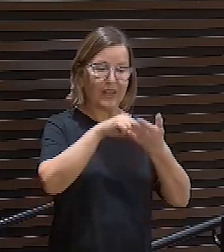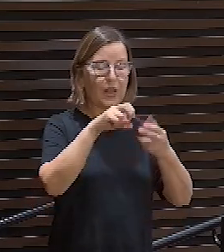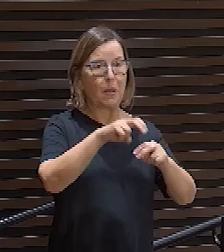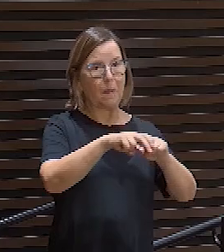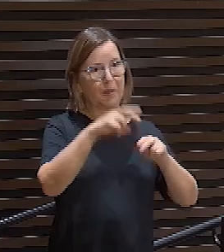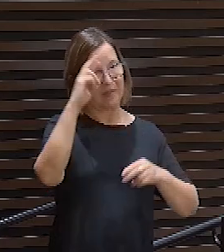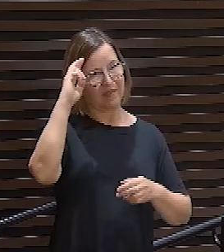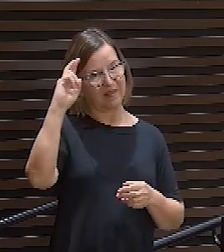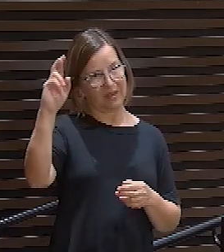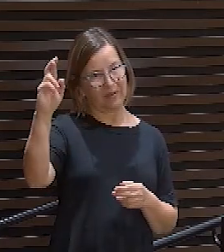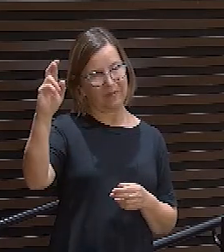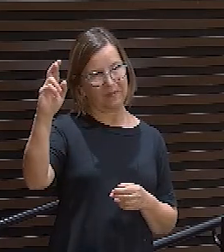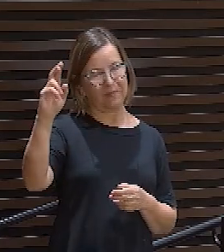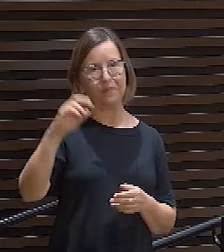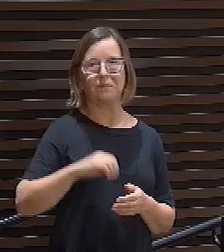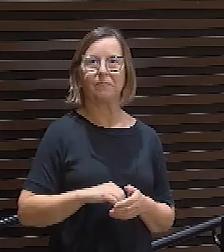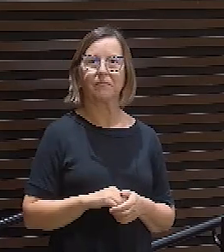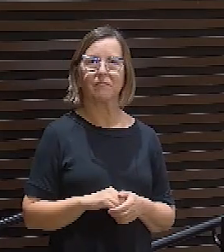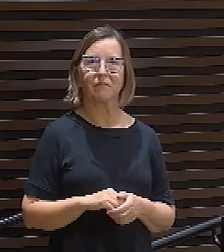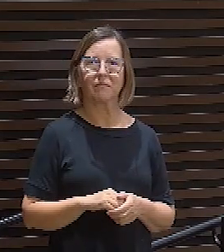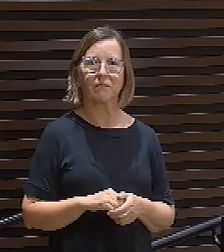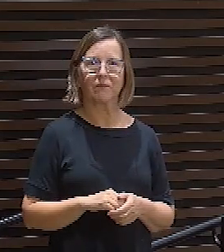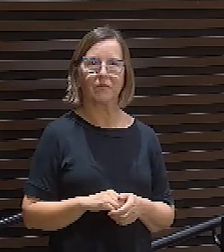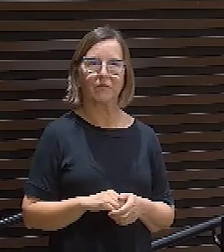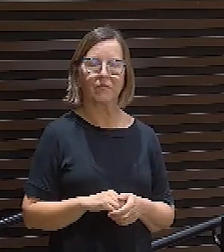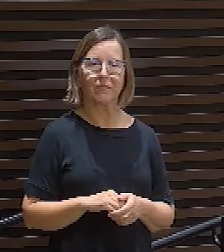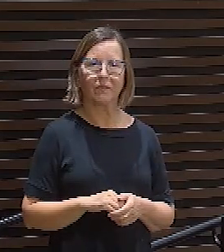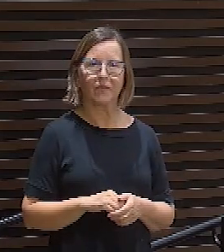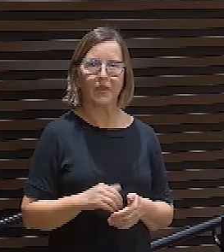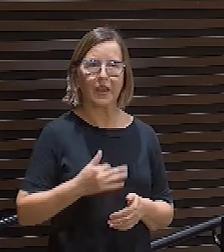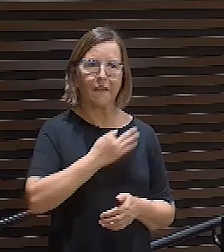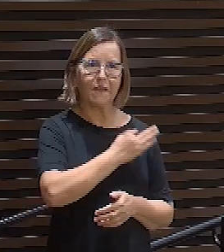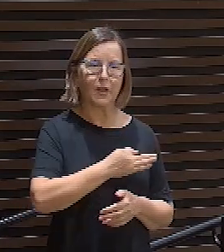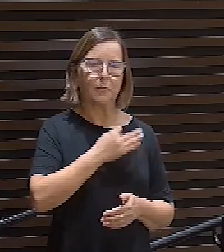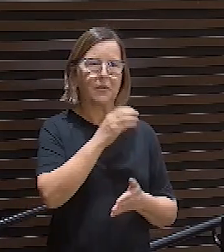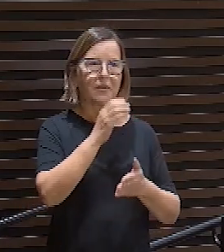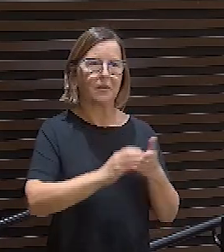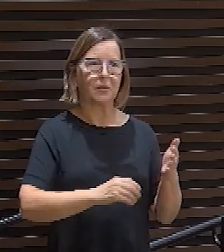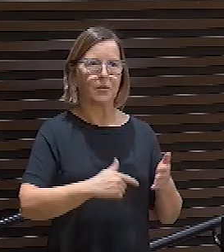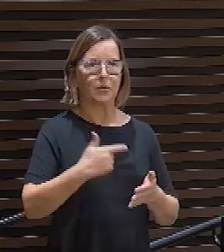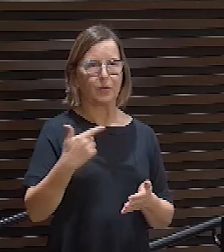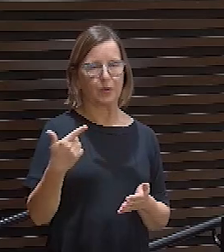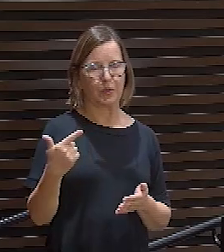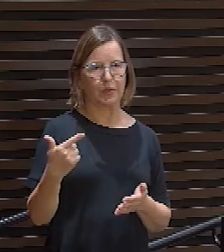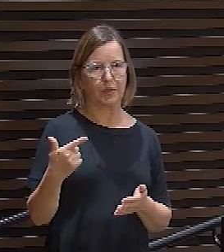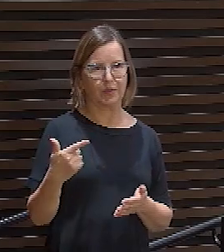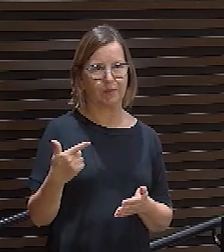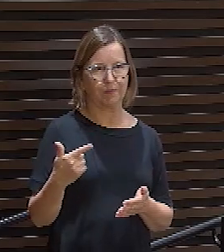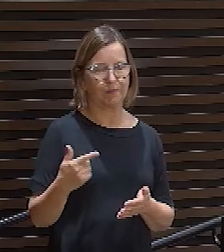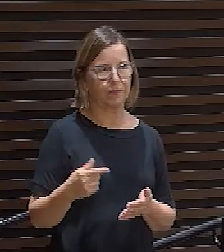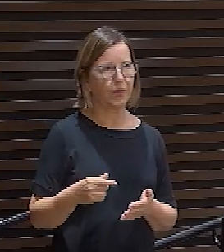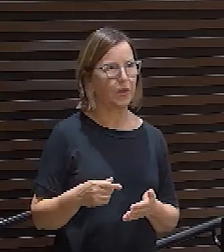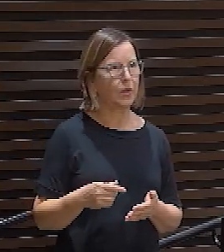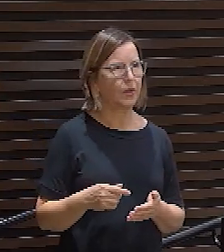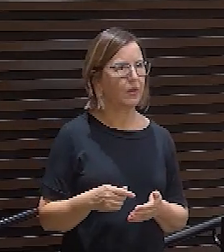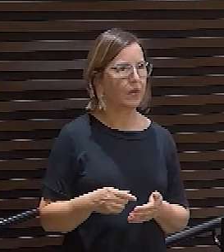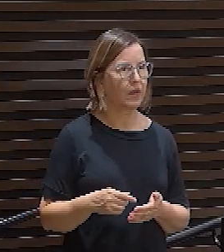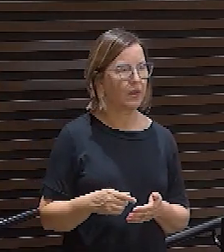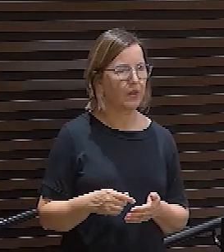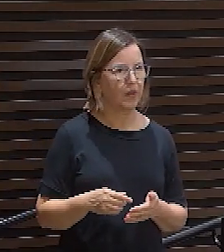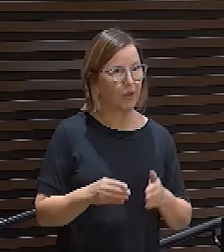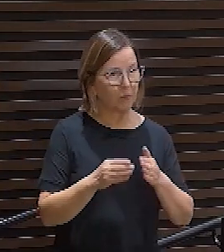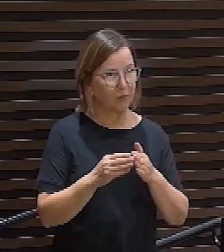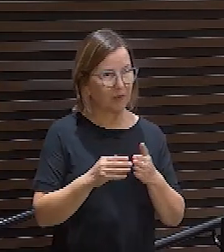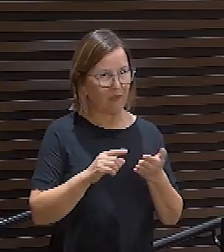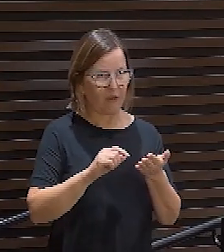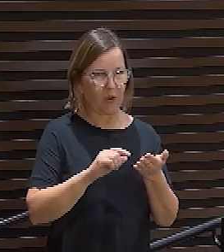comportarmos. Veja Filipenses capítulo 2, e aí eu vou pedir um favor para vocês. Fiquem com o dedo em Colossenses, porque a gente